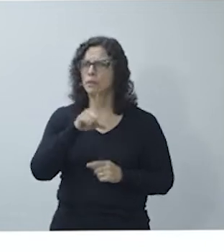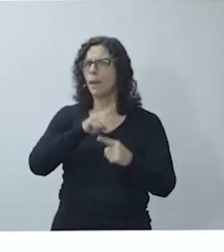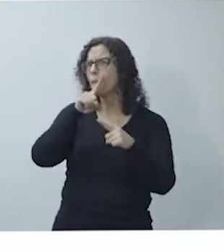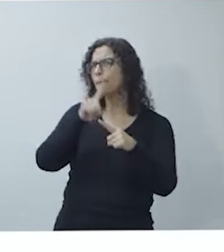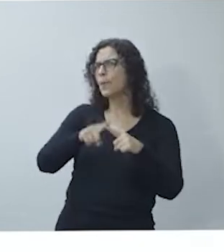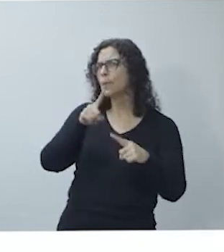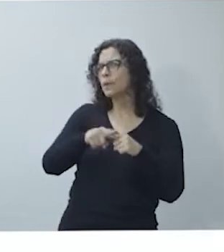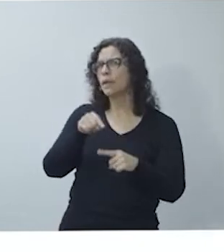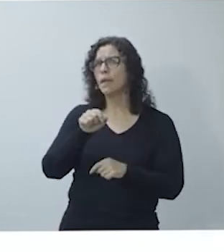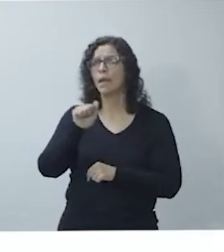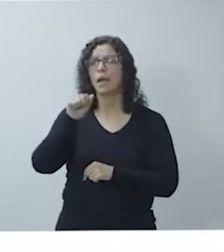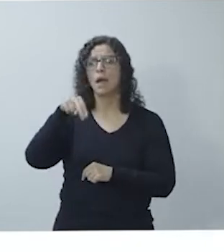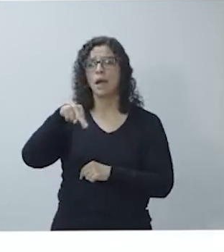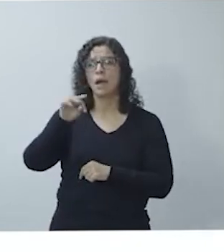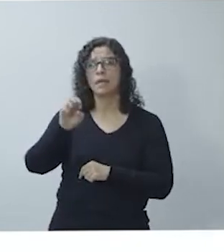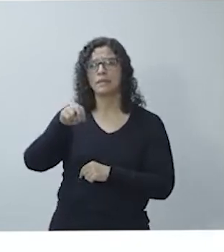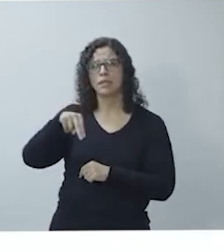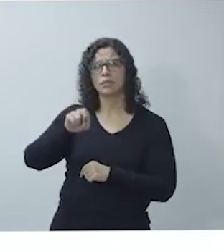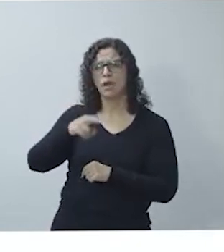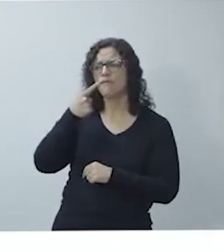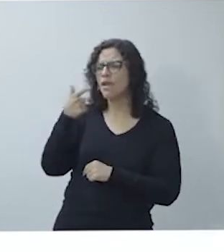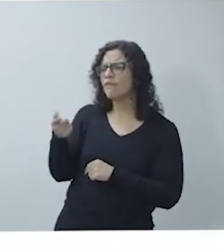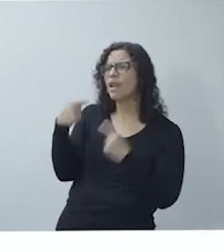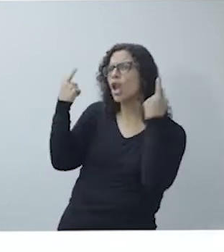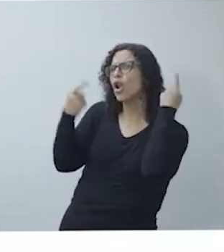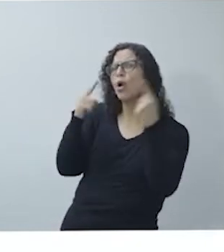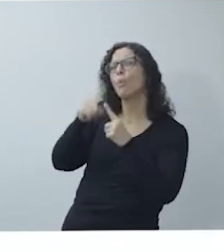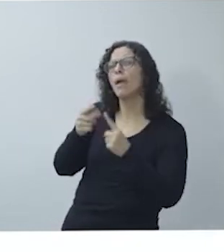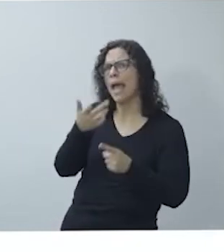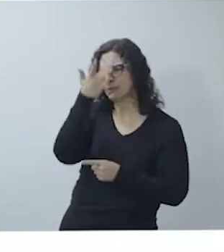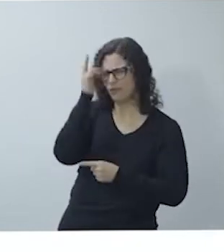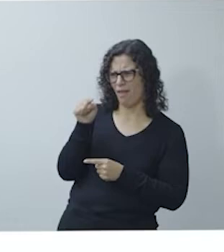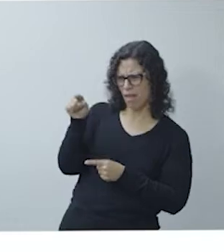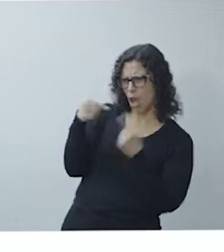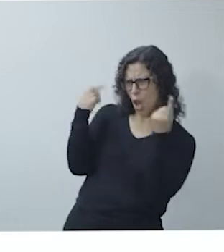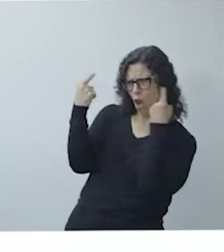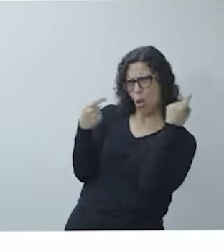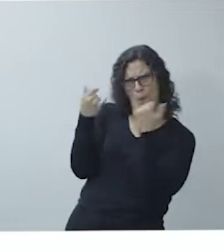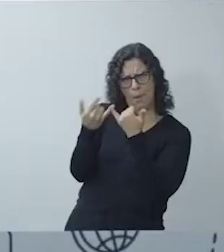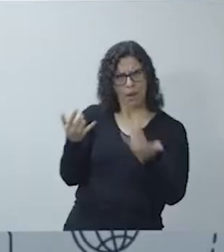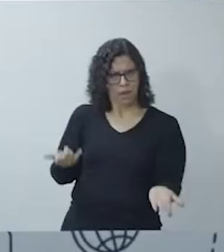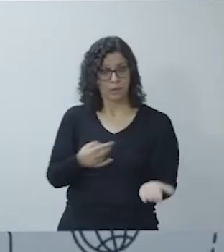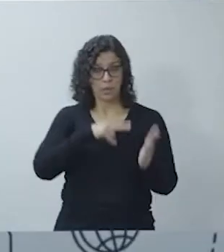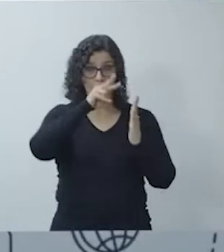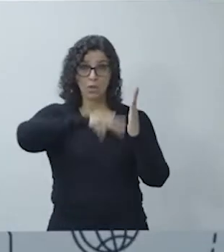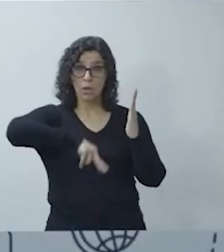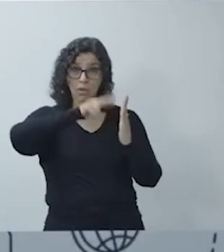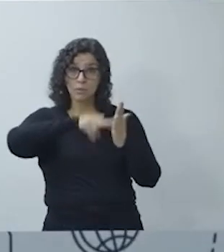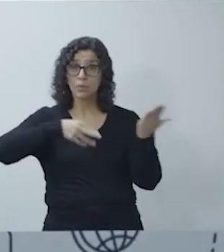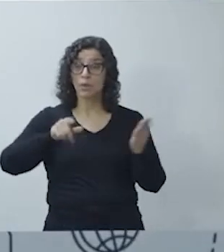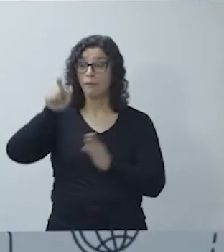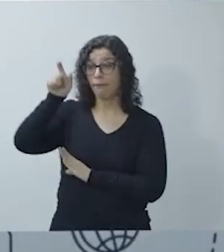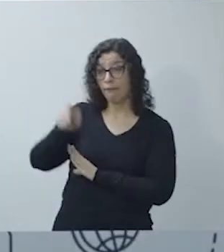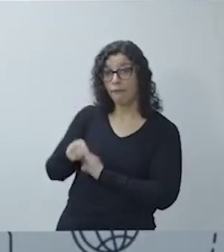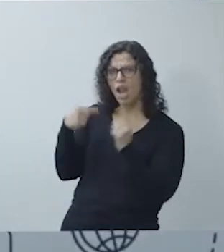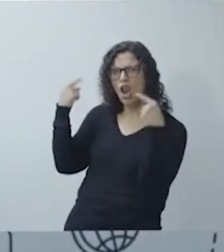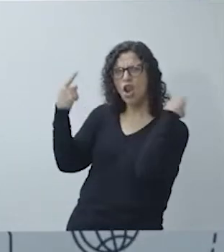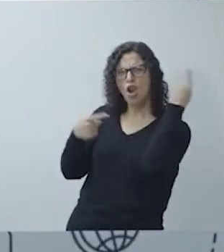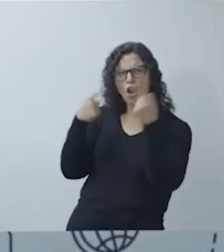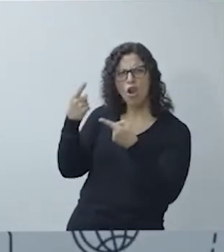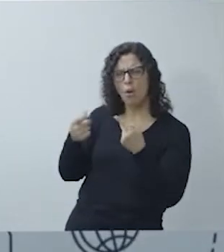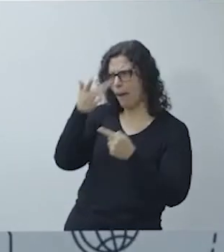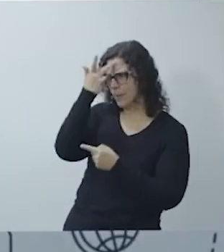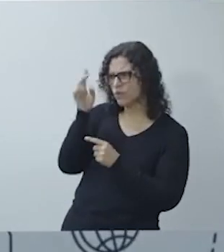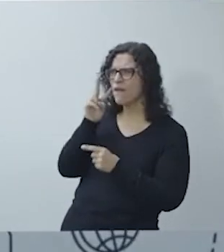por que Antenor era visto como doido? Lembram que no texto que nós acabamos de ler estava escrito lá que o Antenor era visto